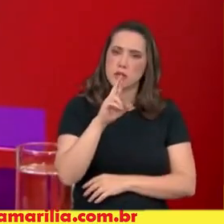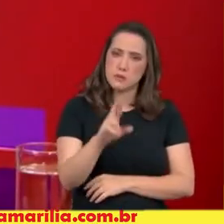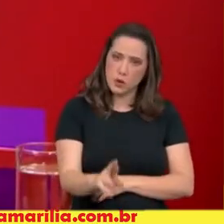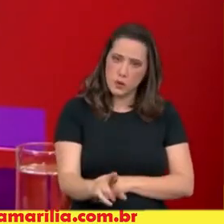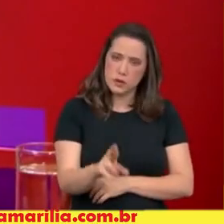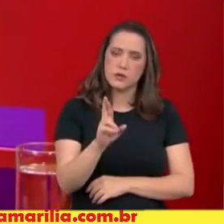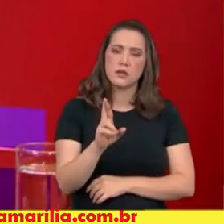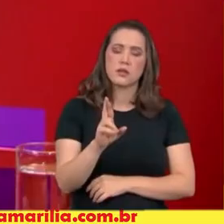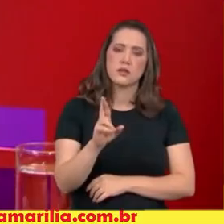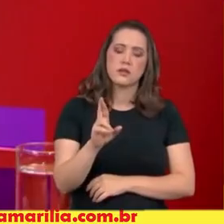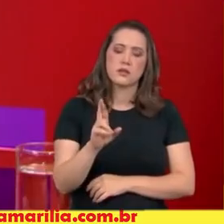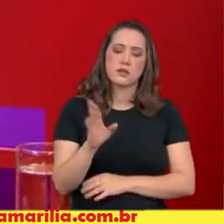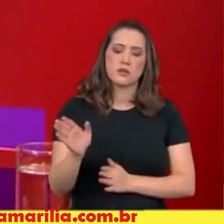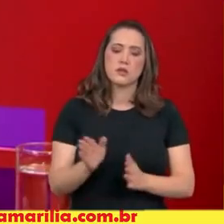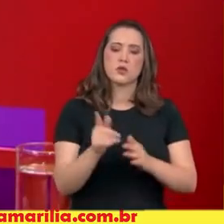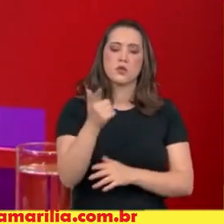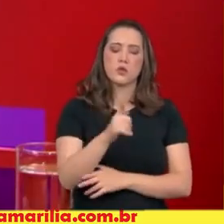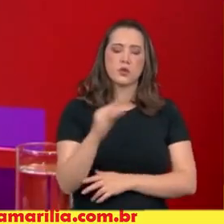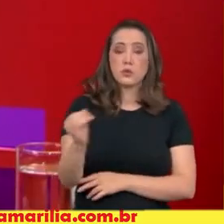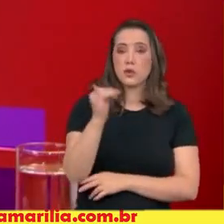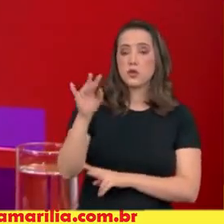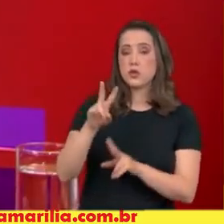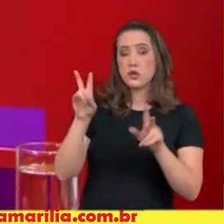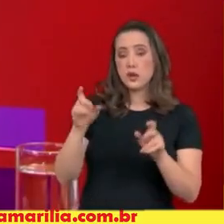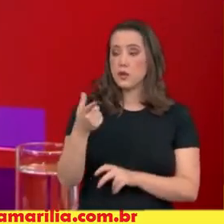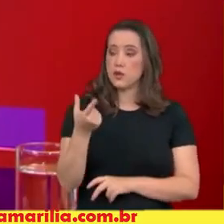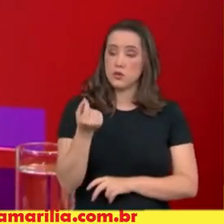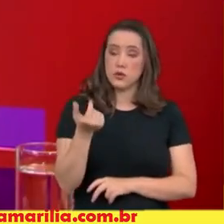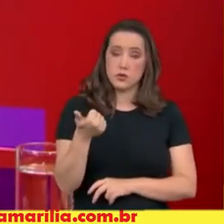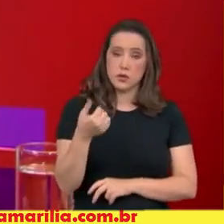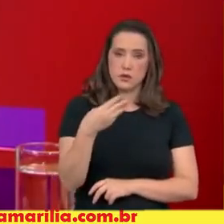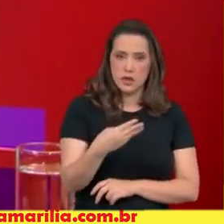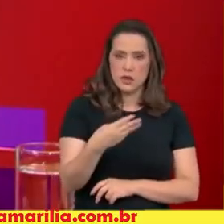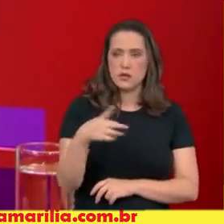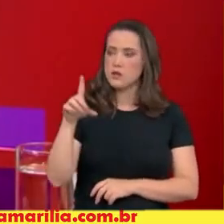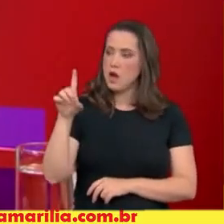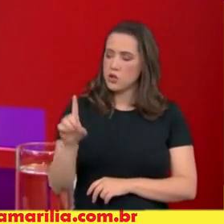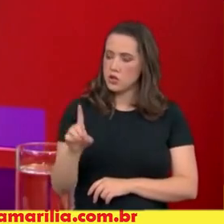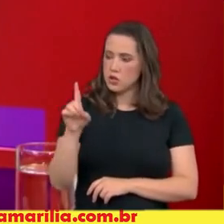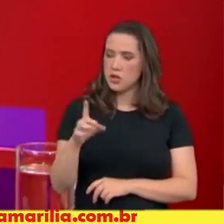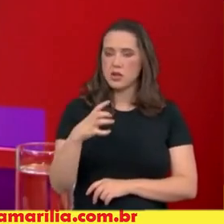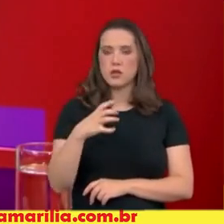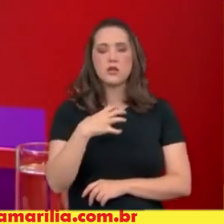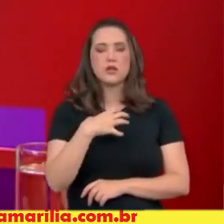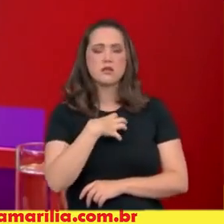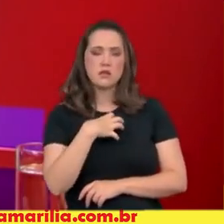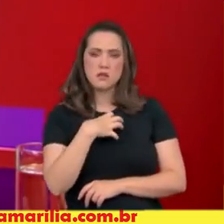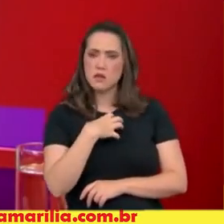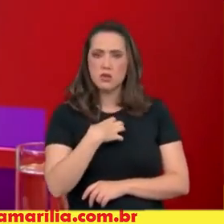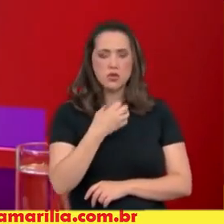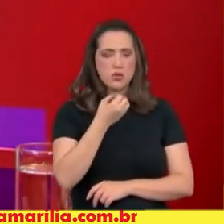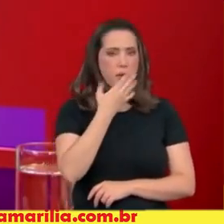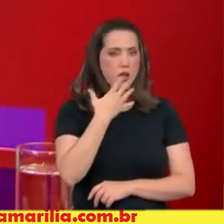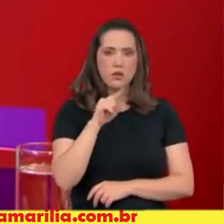outro sentido, outro elemento importante é que em 2013 a direita se sentiu confortável em ir para as